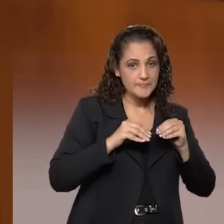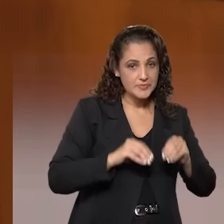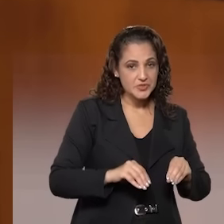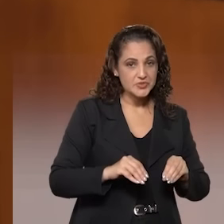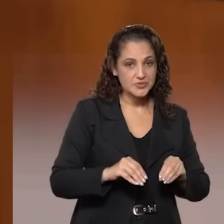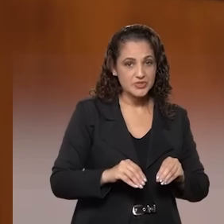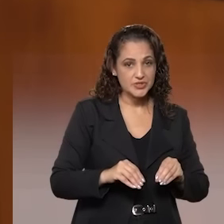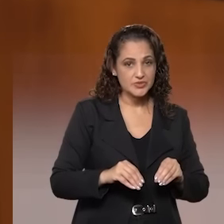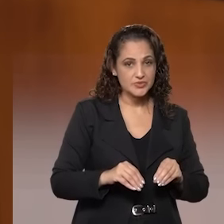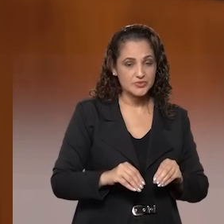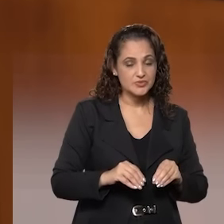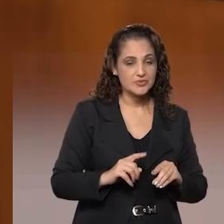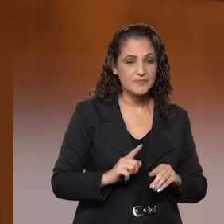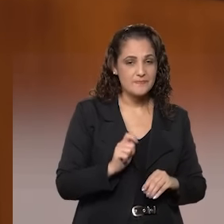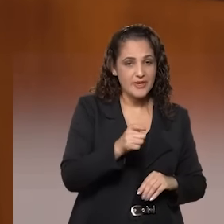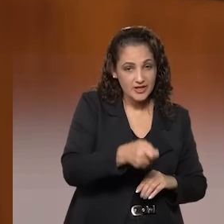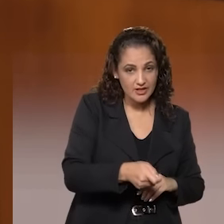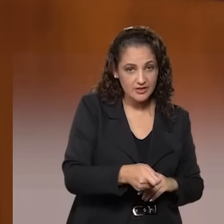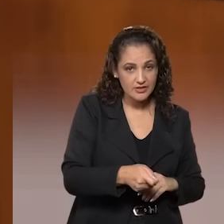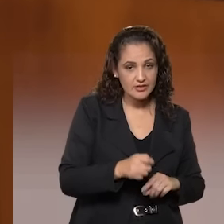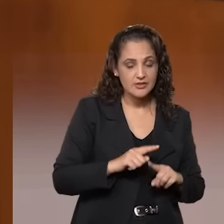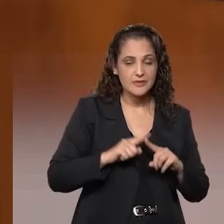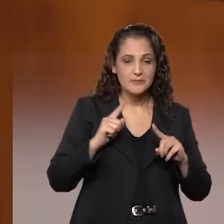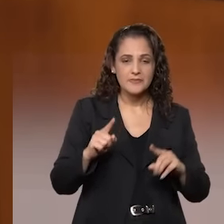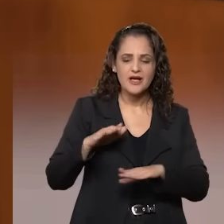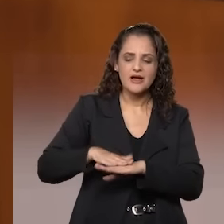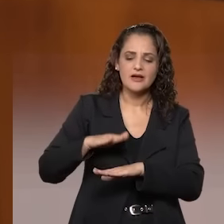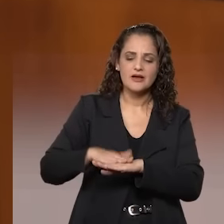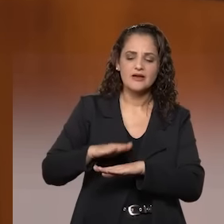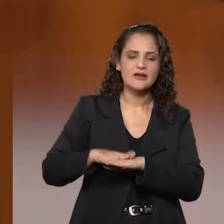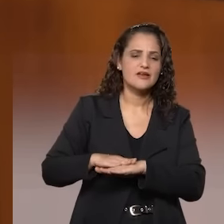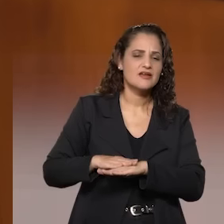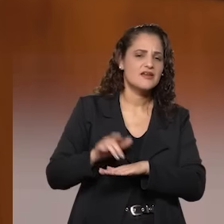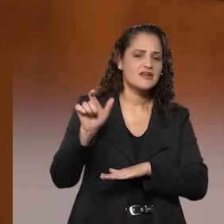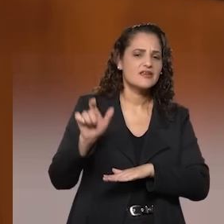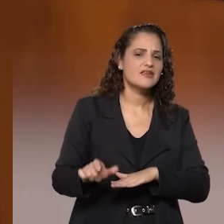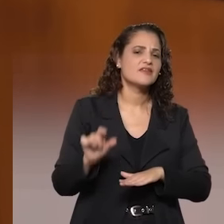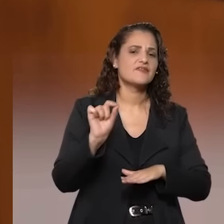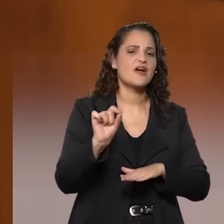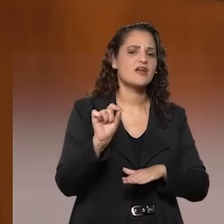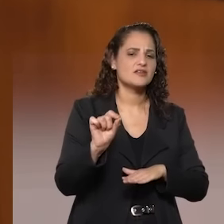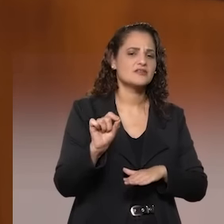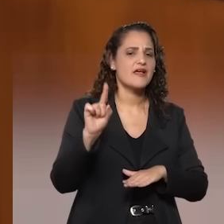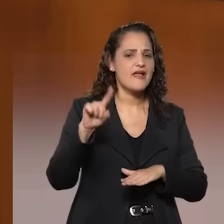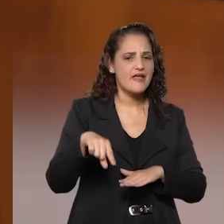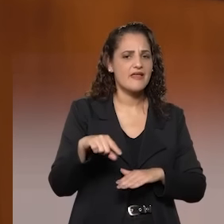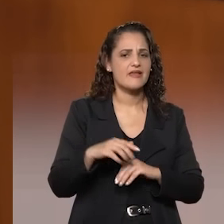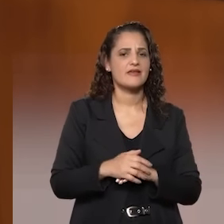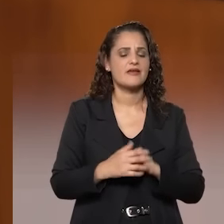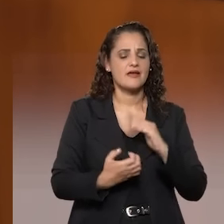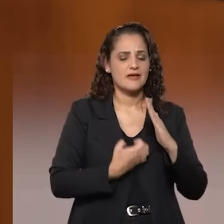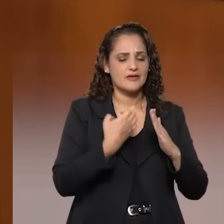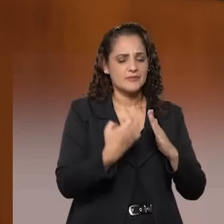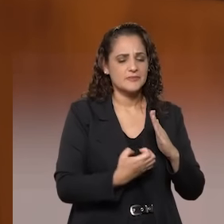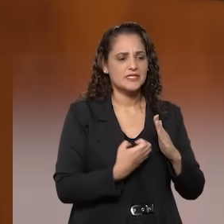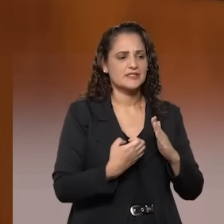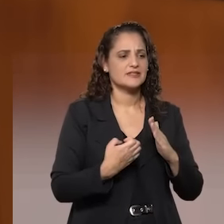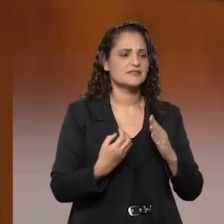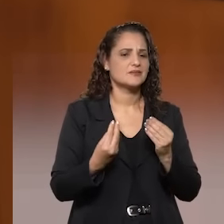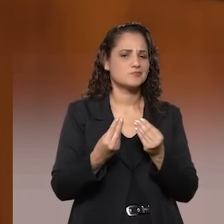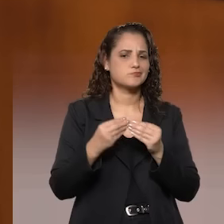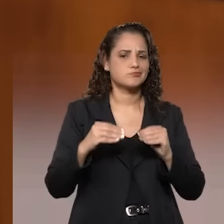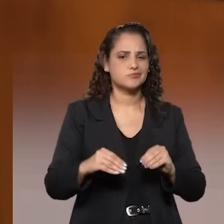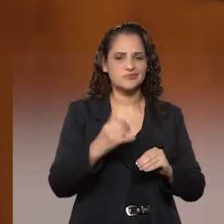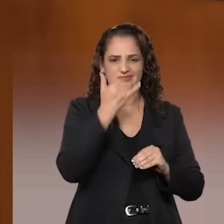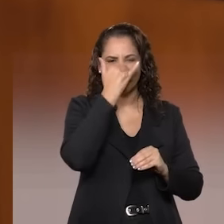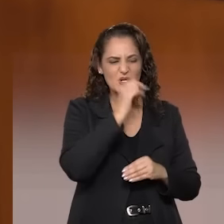Quem comete as ações que levam uma empresa a ter uma perda de imagem uma perda de reputação são pessoas físicas